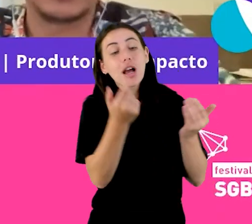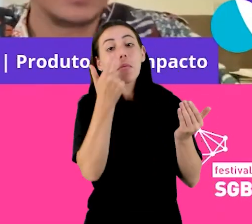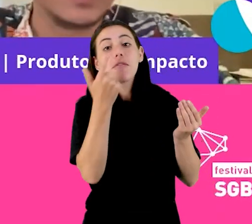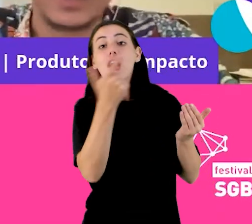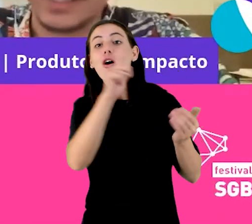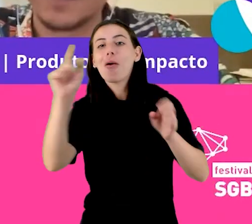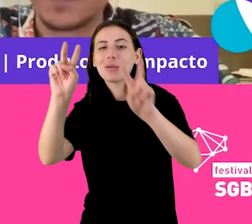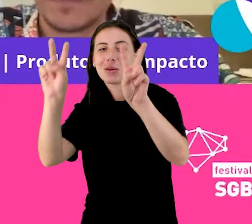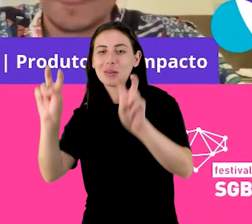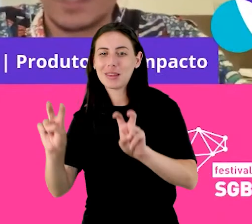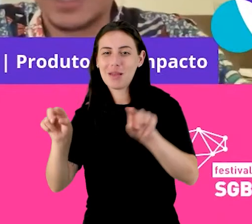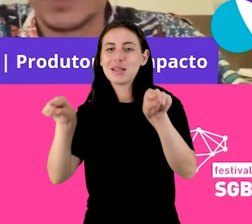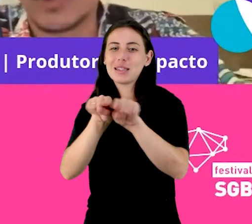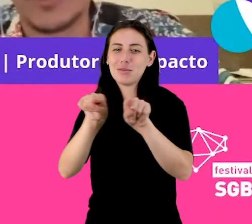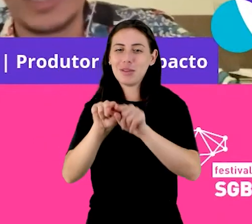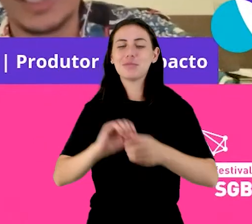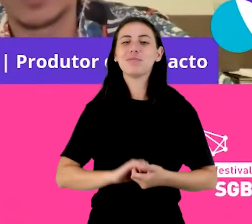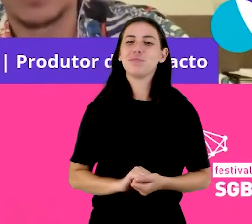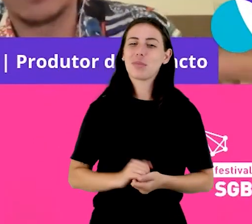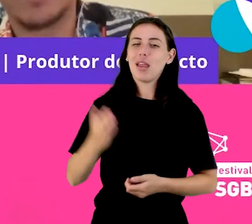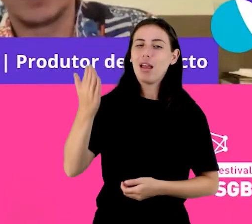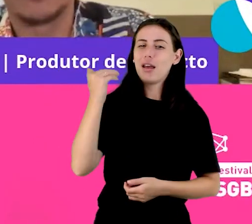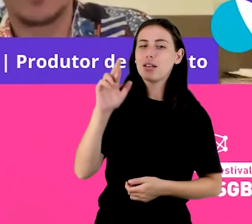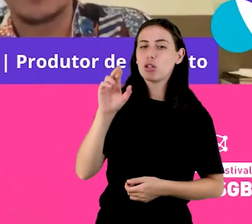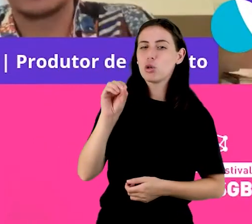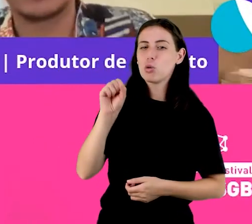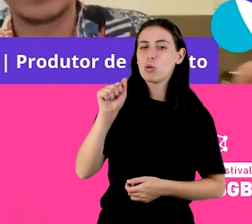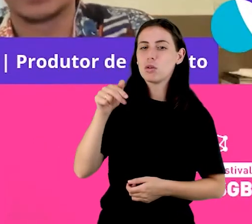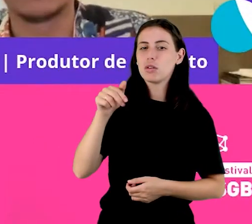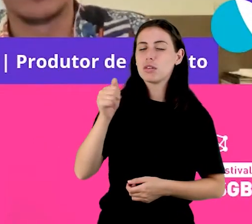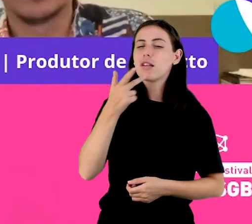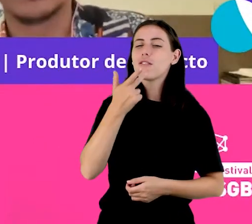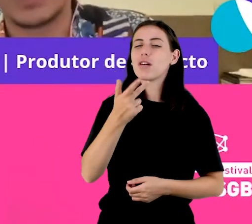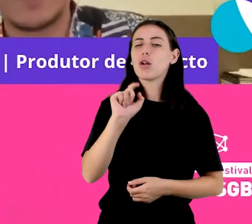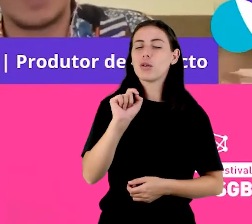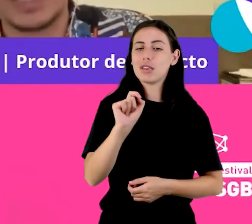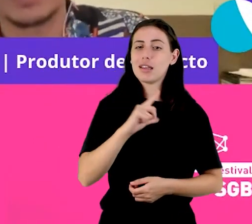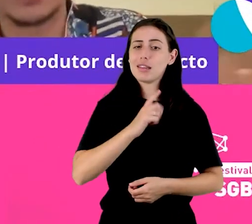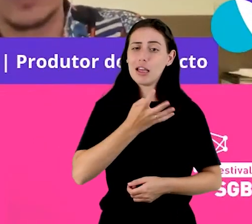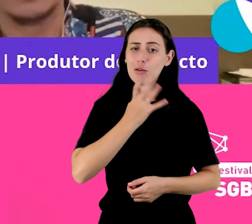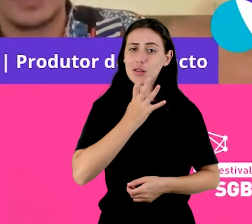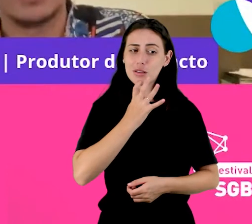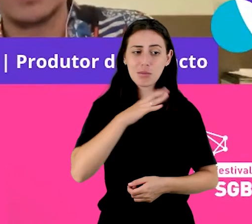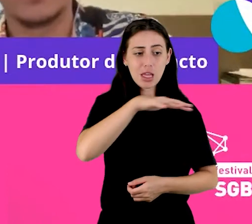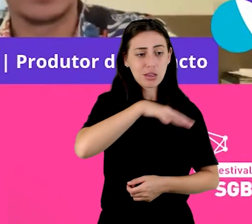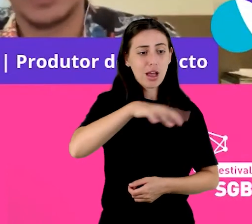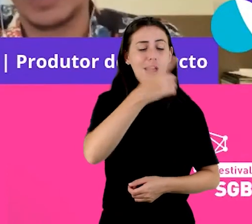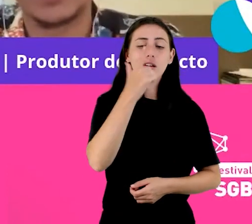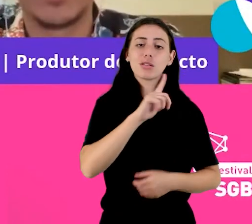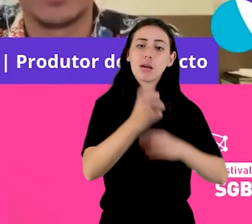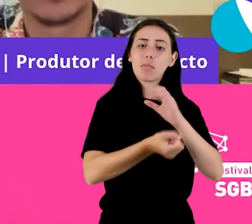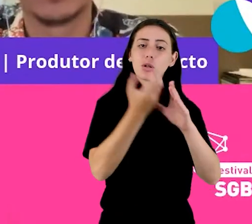esquema de distribuição comunitária, que você pode pedir o filme para fazer essa sessão, desde que seja aberta, gratuita, né? E